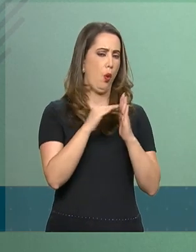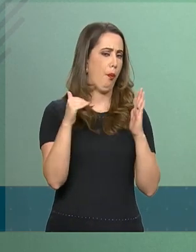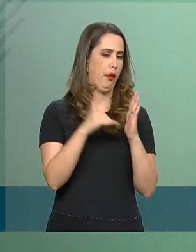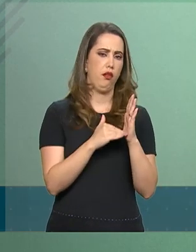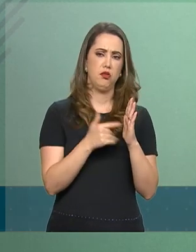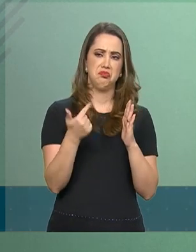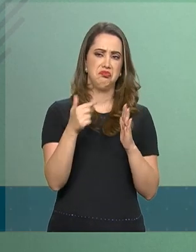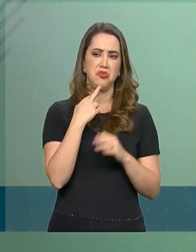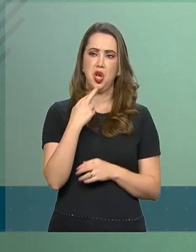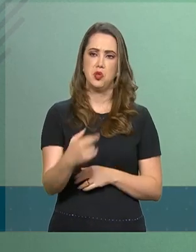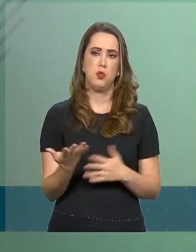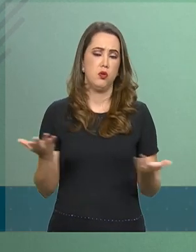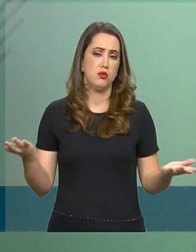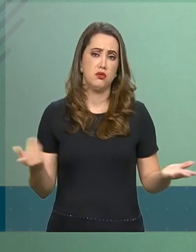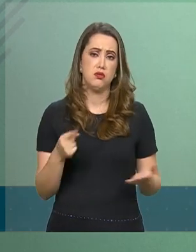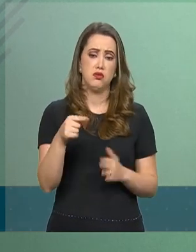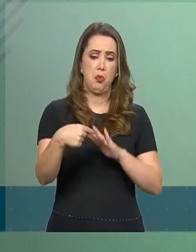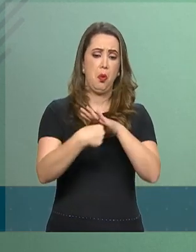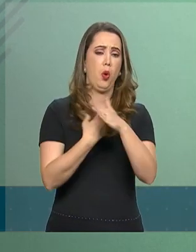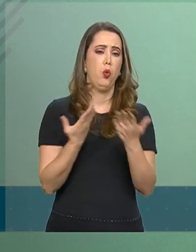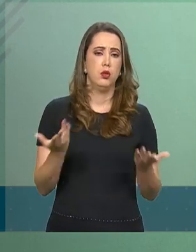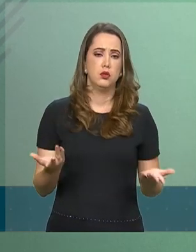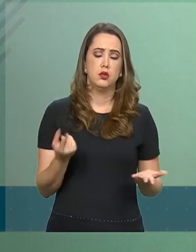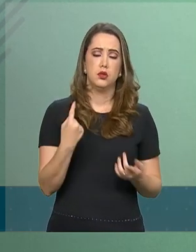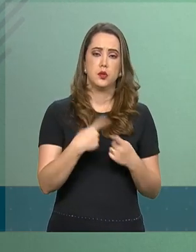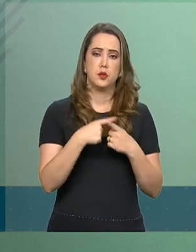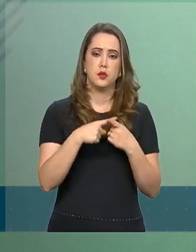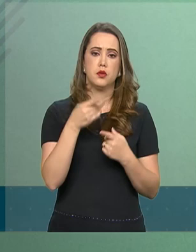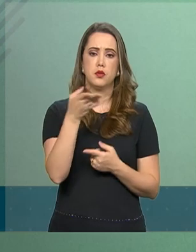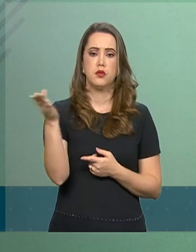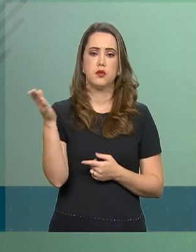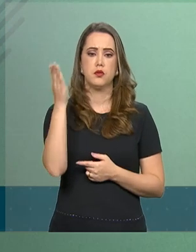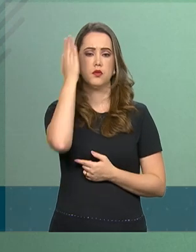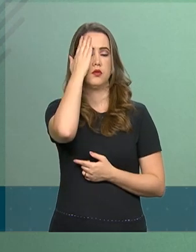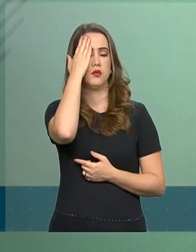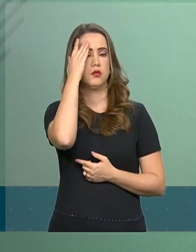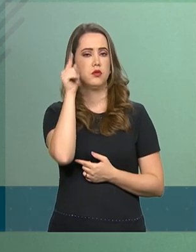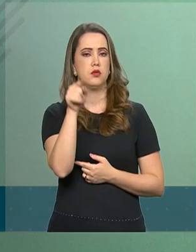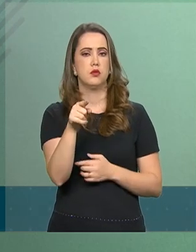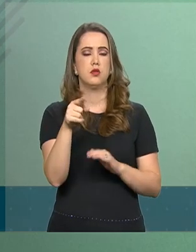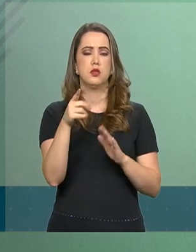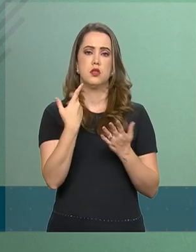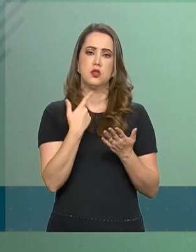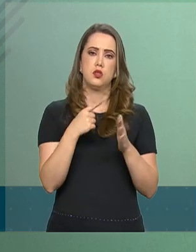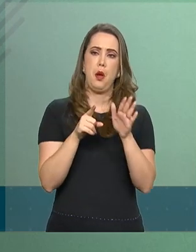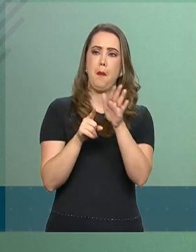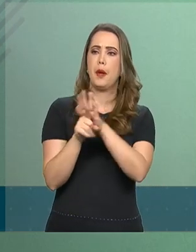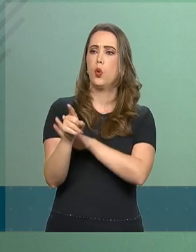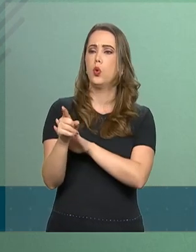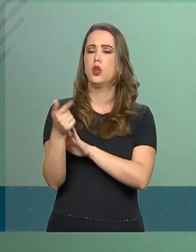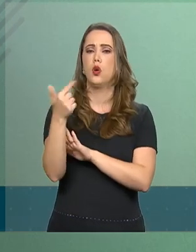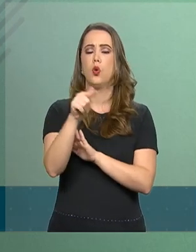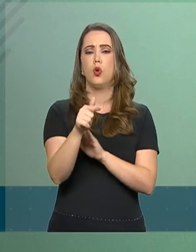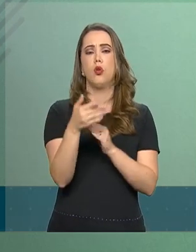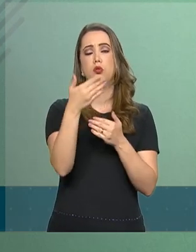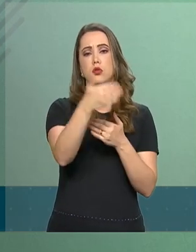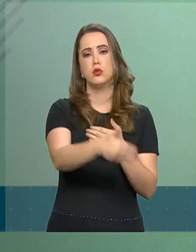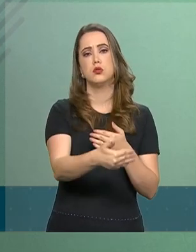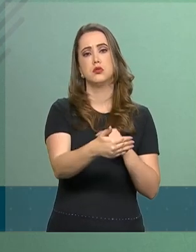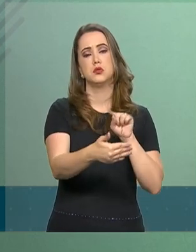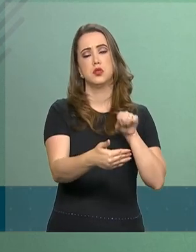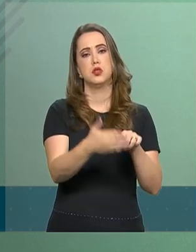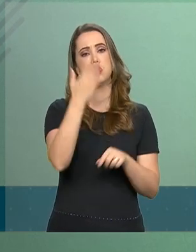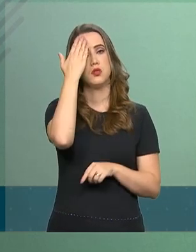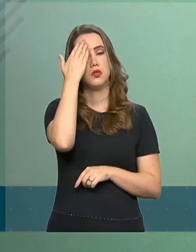você nos oferece e naturalmente você já fez a pergunta a outra ponta da fonte recebeu